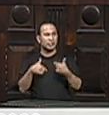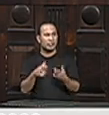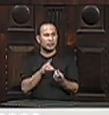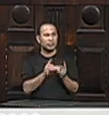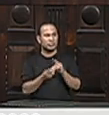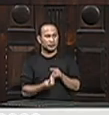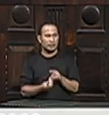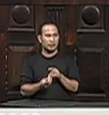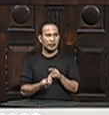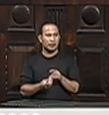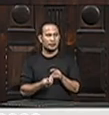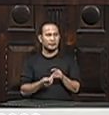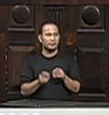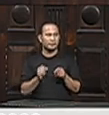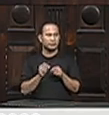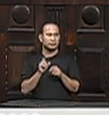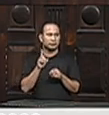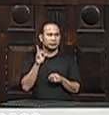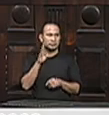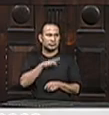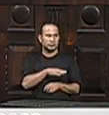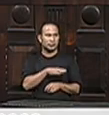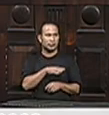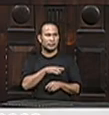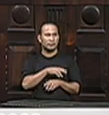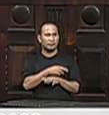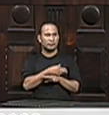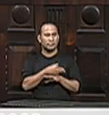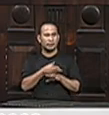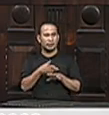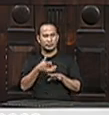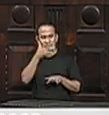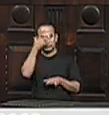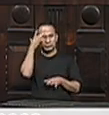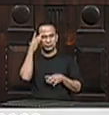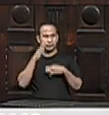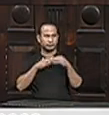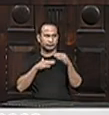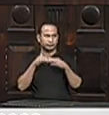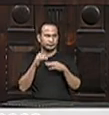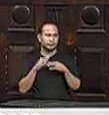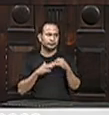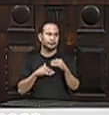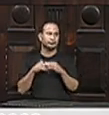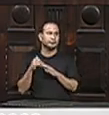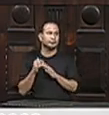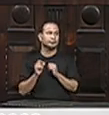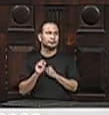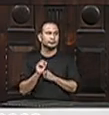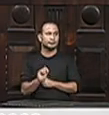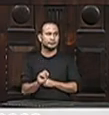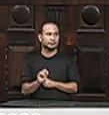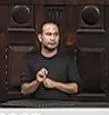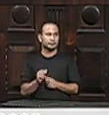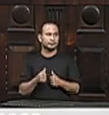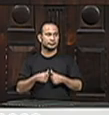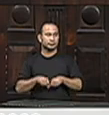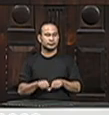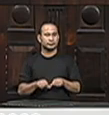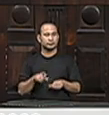15.375 vínculos, num calendário de pagamento totalmente aleatório. Ou seja, num desrespeito